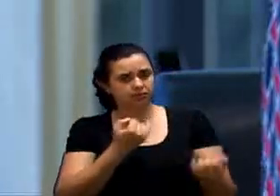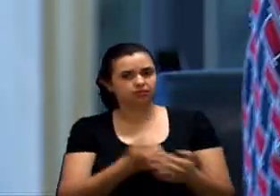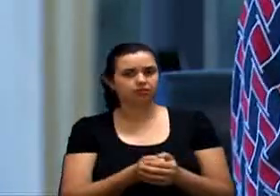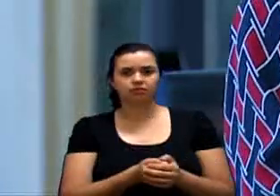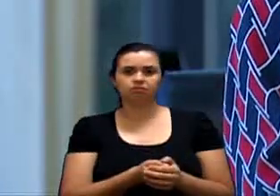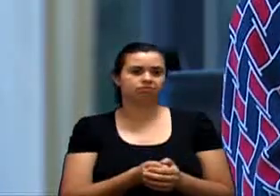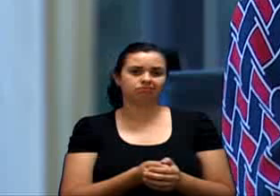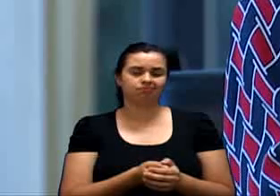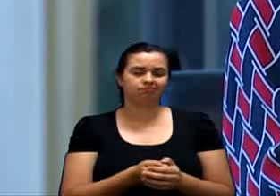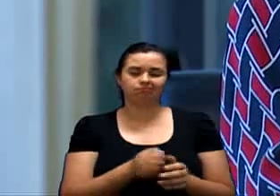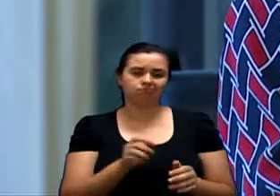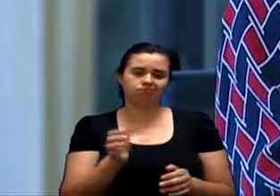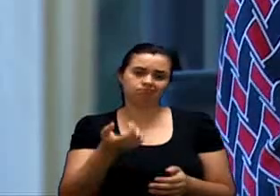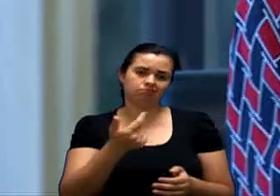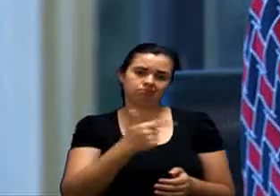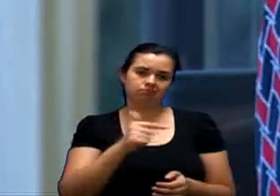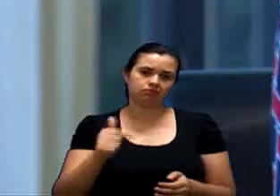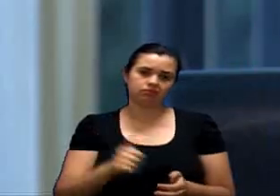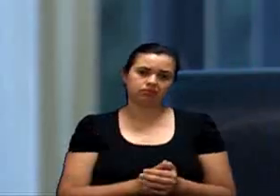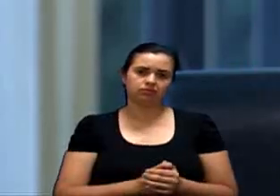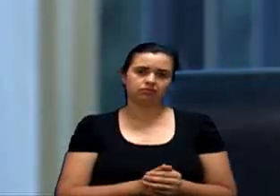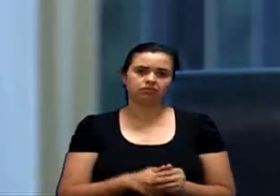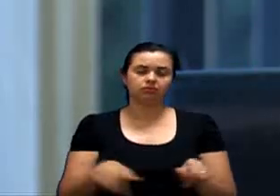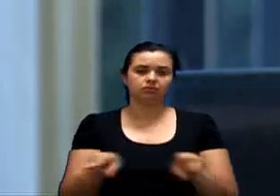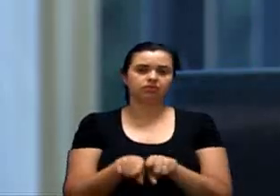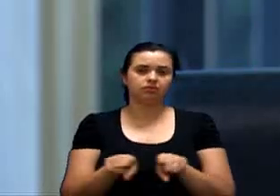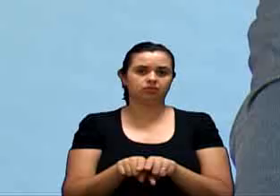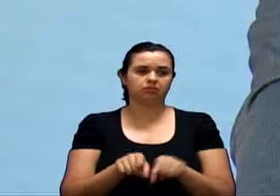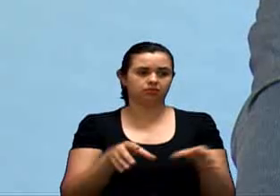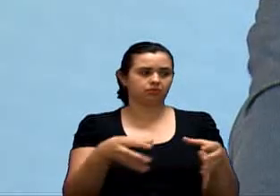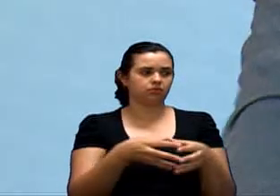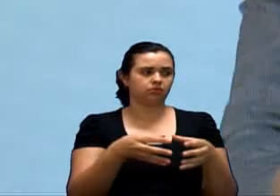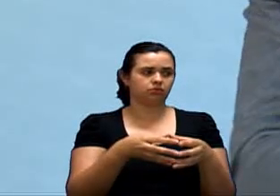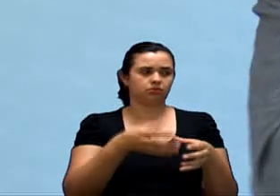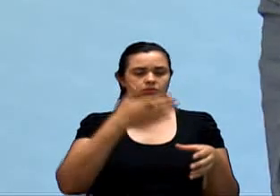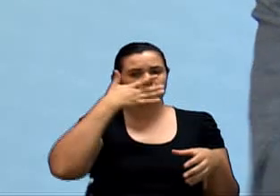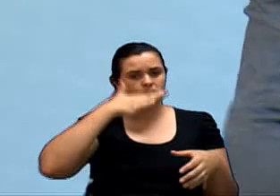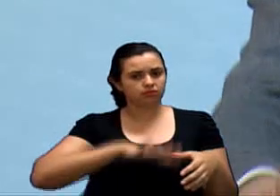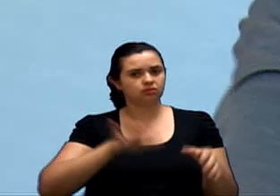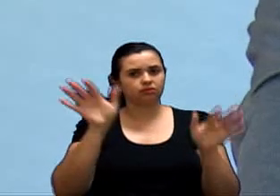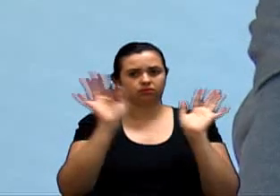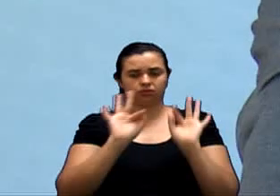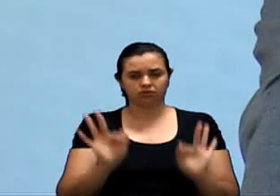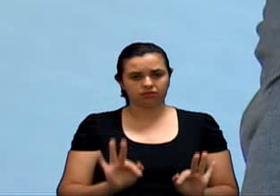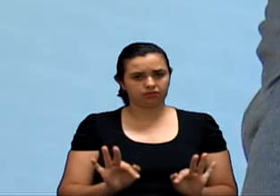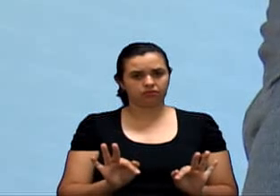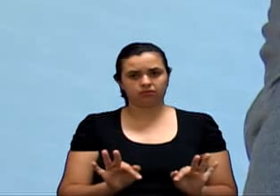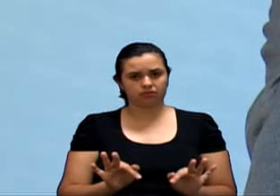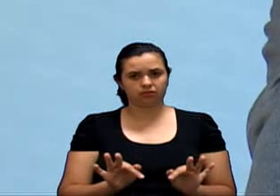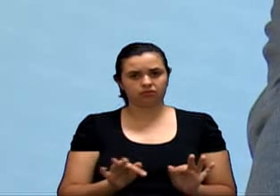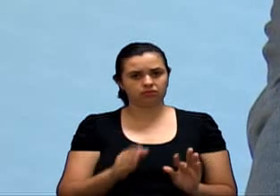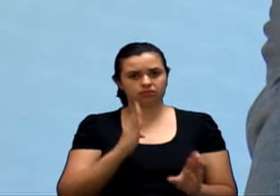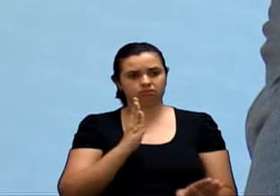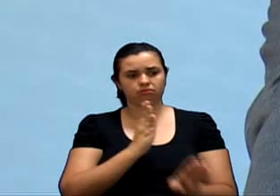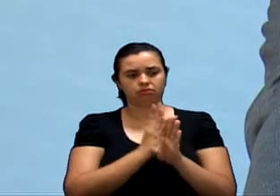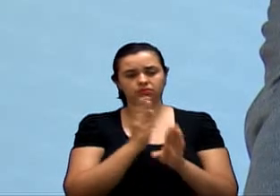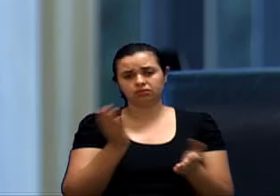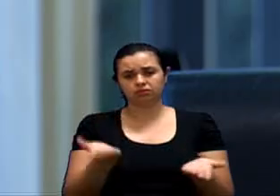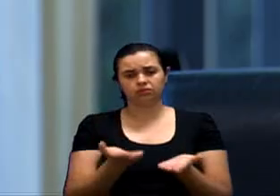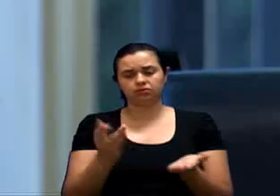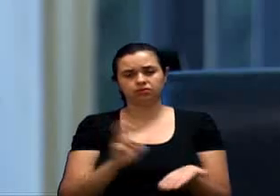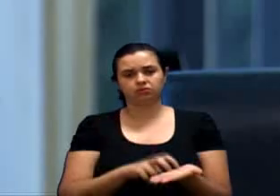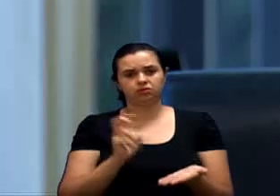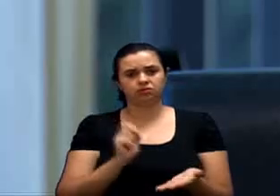Feliz ficaram sabendo hoje de manhã. Então, imagine a decepção. Eu comuniquei ele, como senhor, eu falei. Se o senhor tivesse o